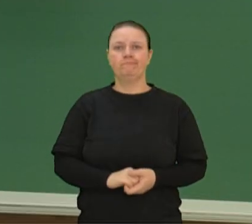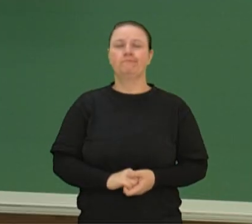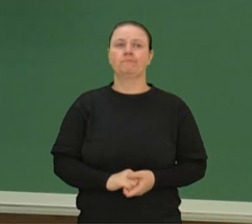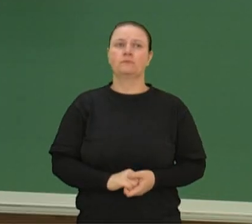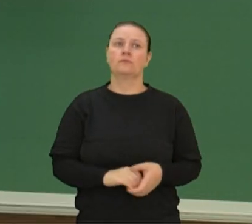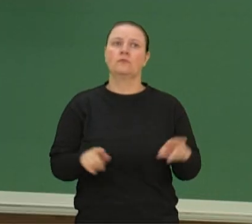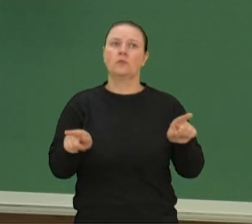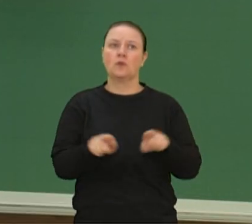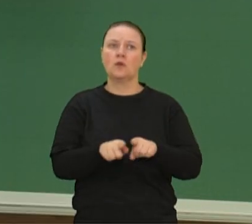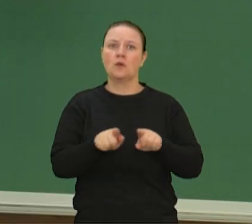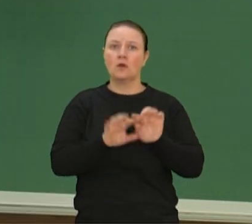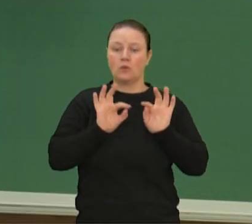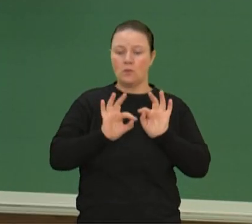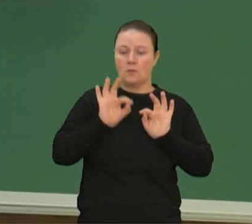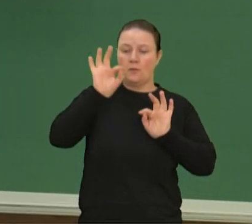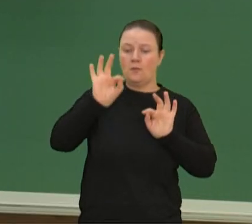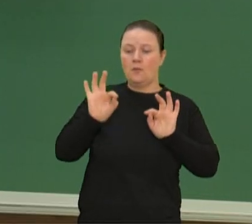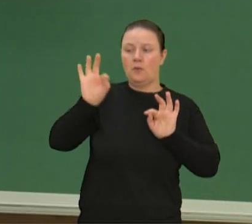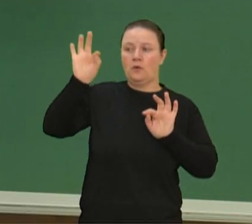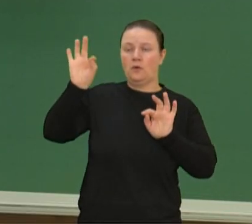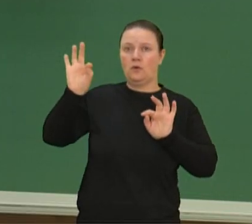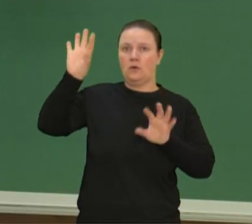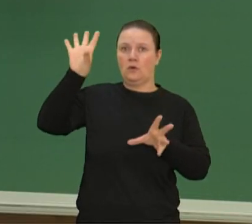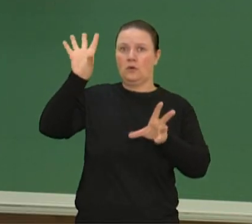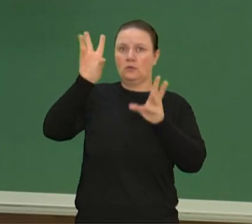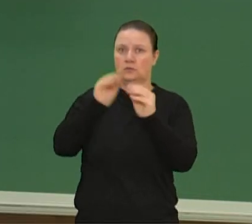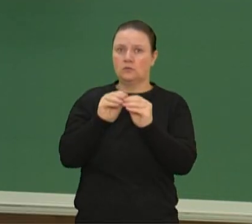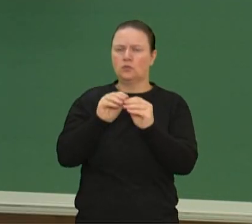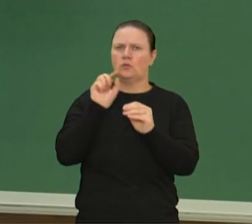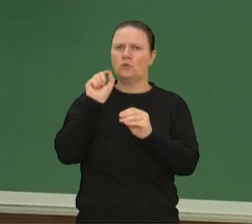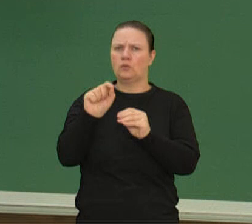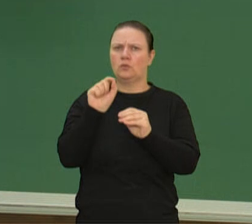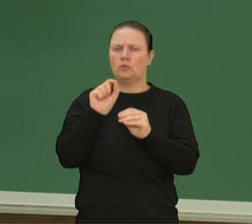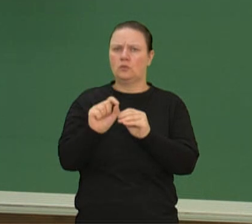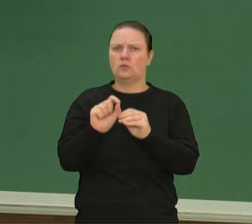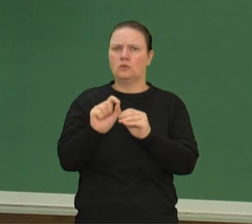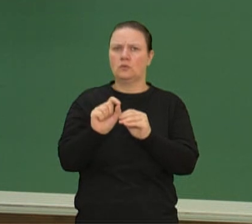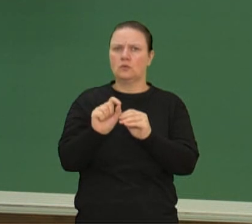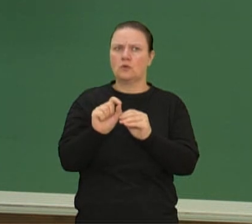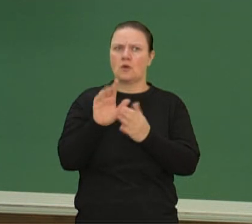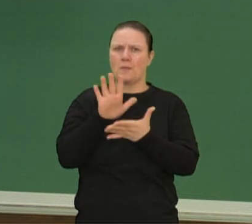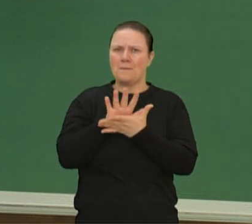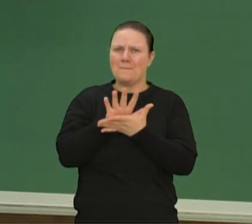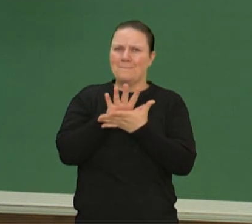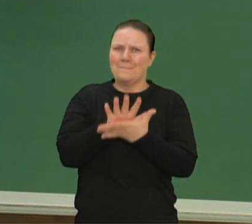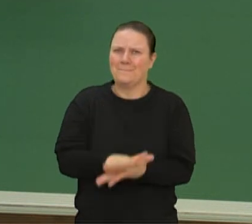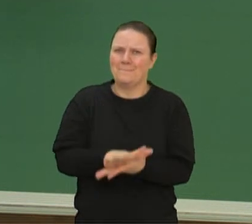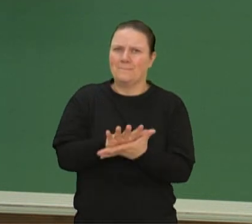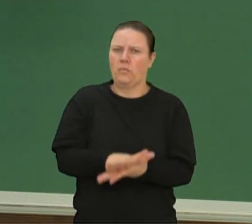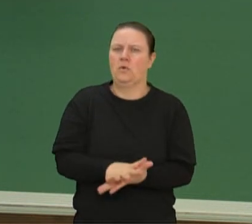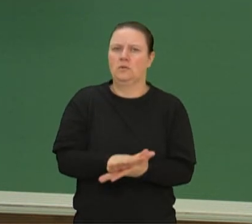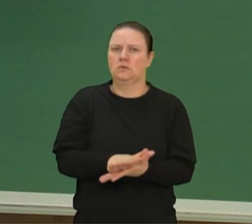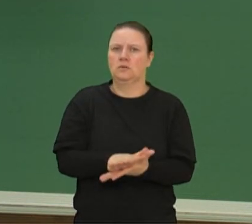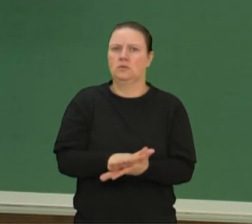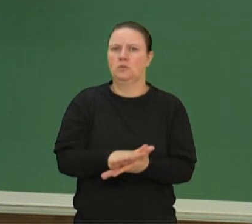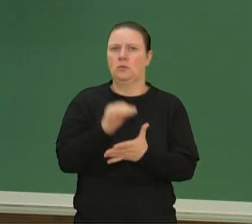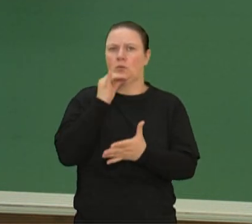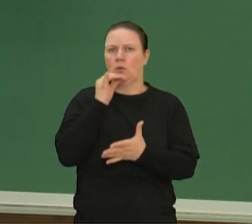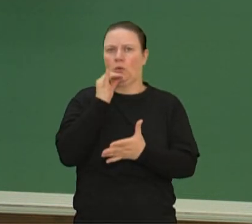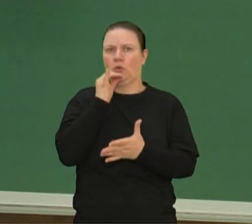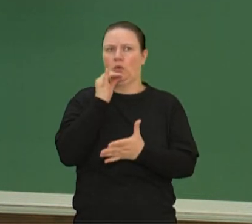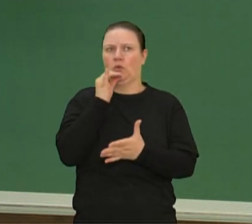Aqui nós temos um gráfico para exemplificar um pouco a pressão que é exercida sobre os